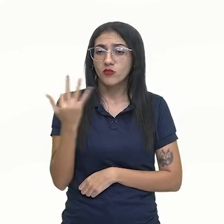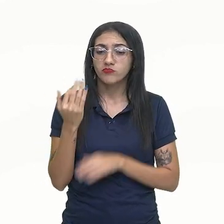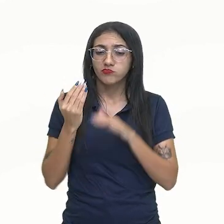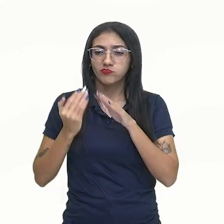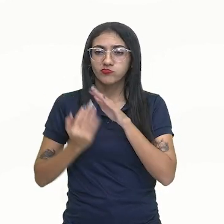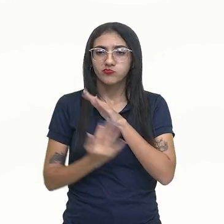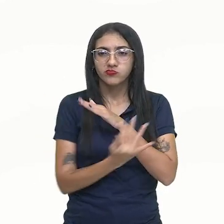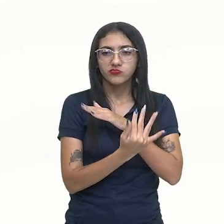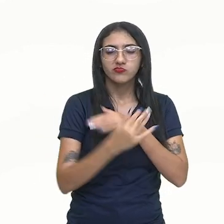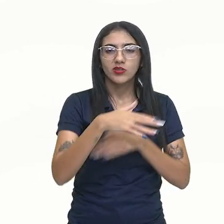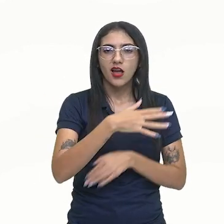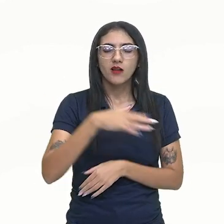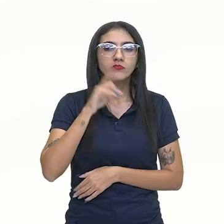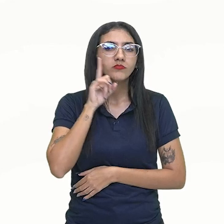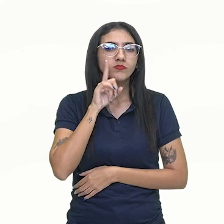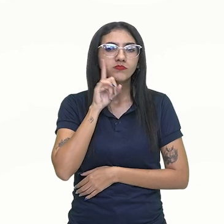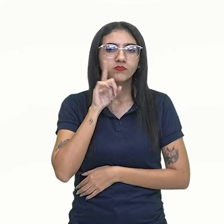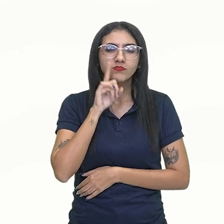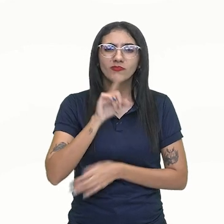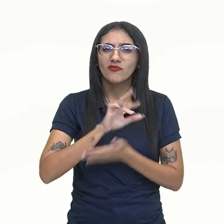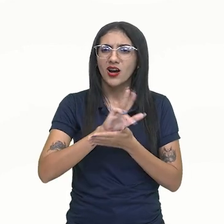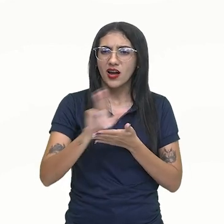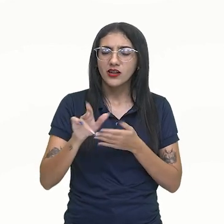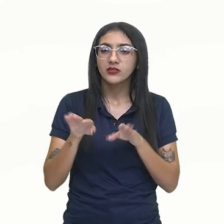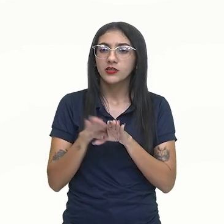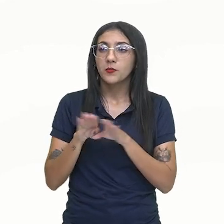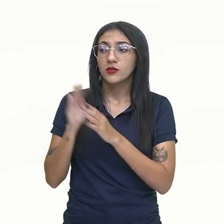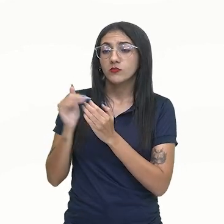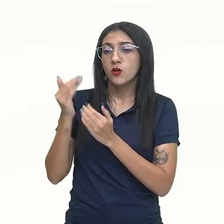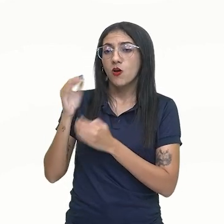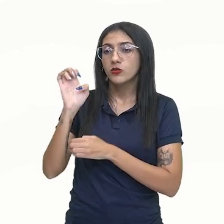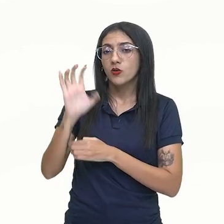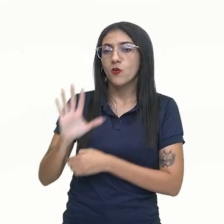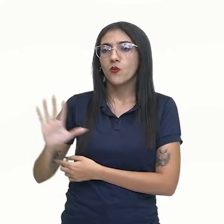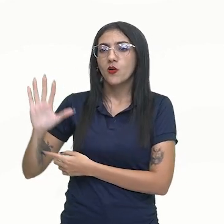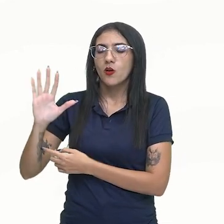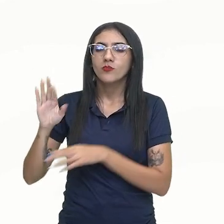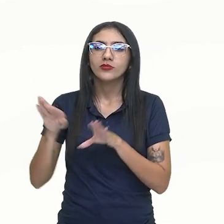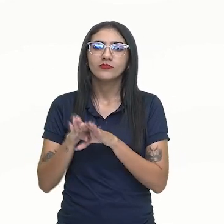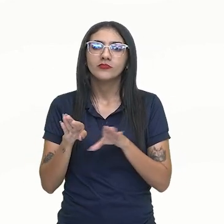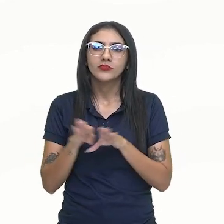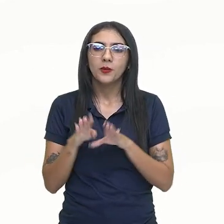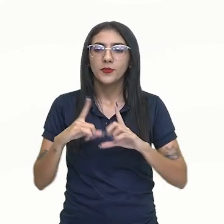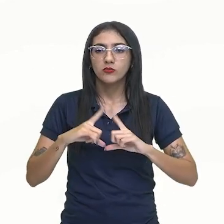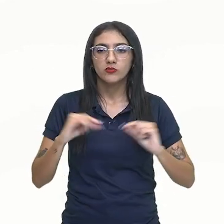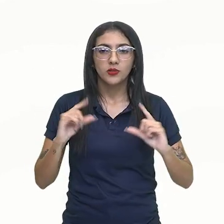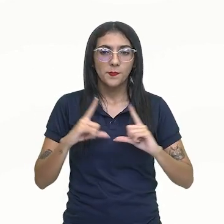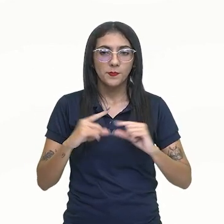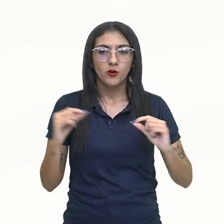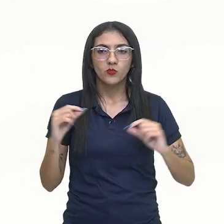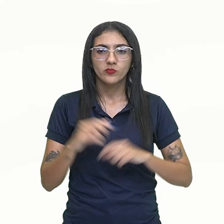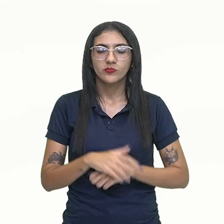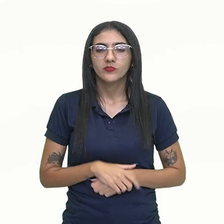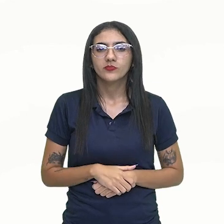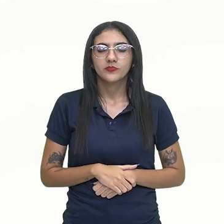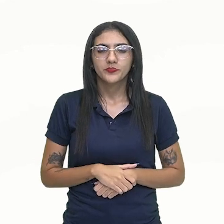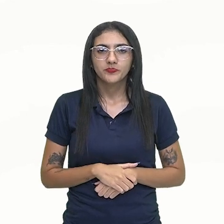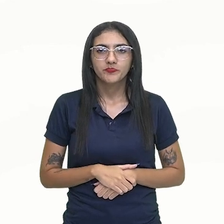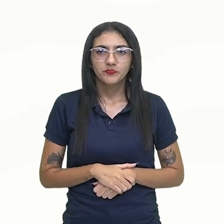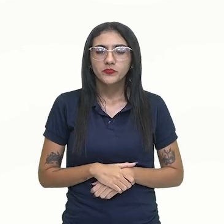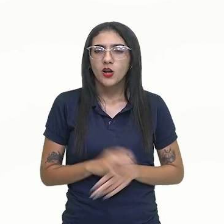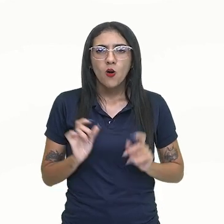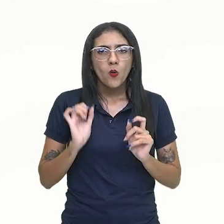para essas regiões, para vários países aqui da Europa e também para o Japão. Então, o que a gente